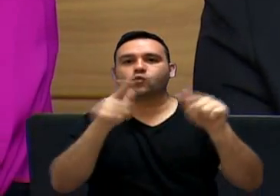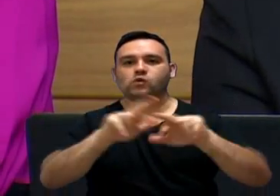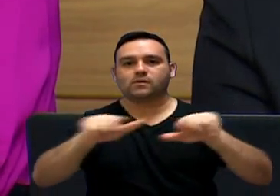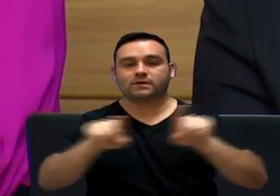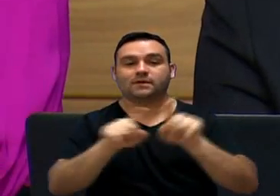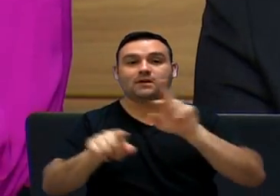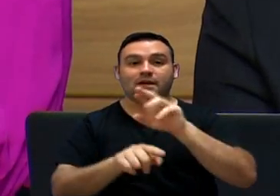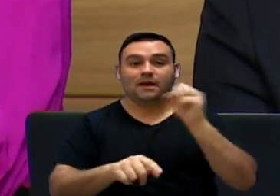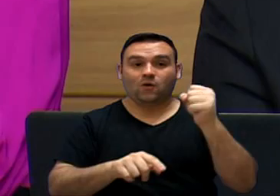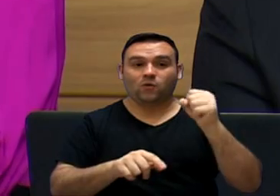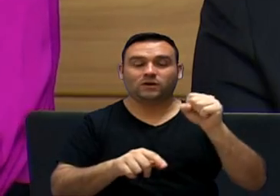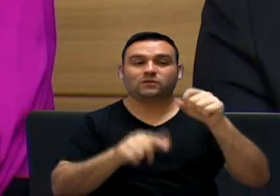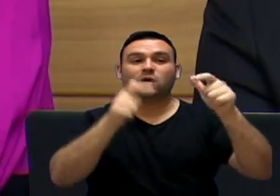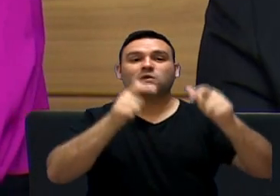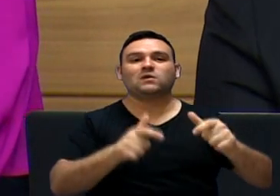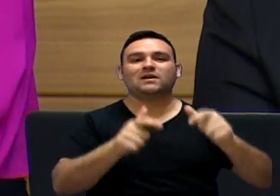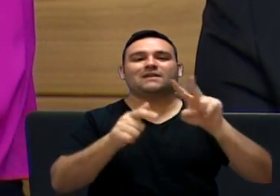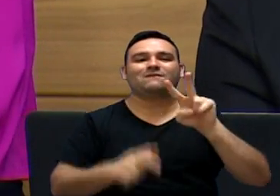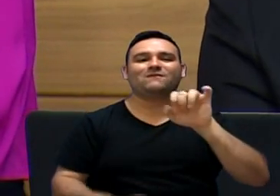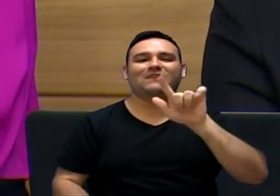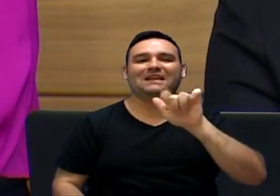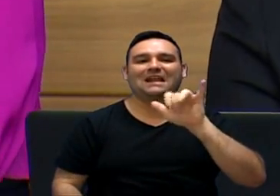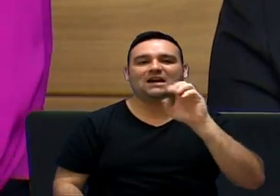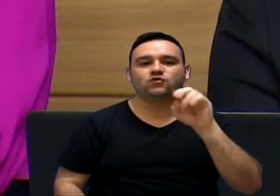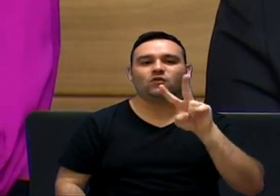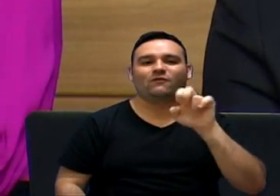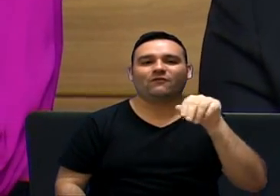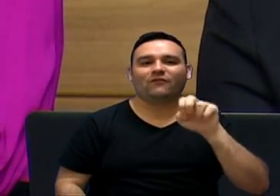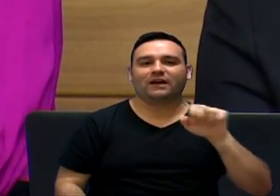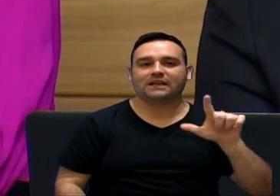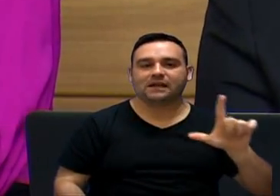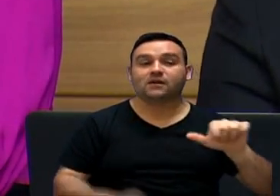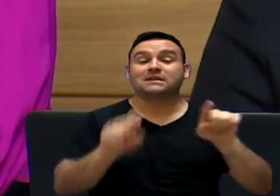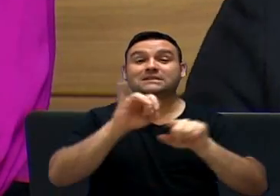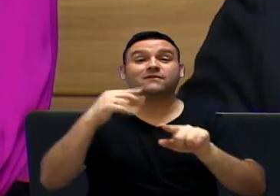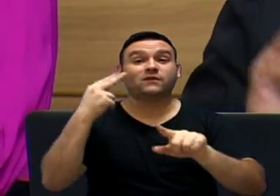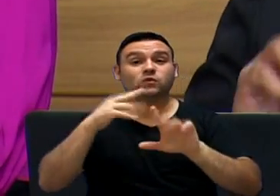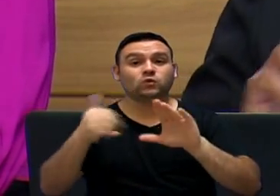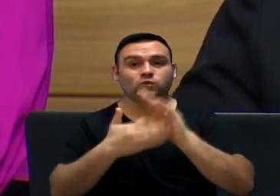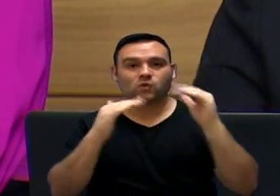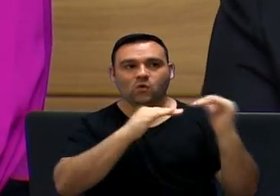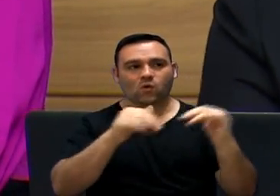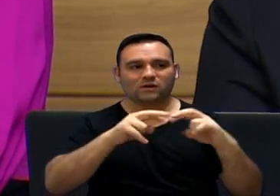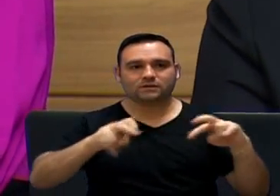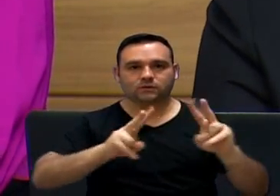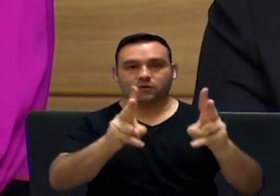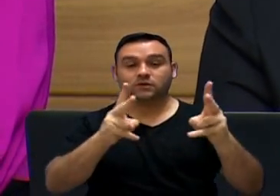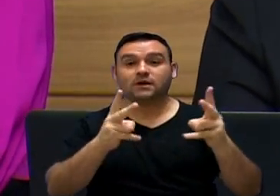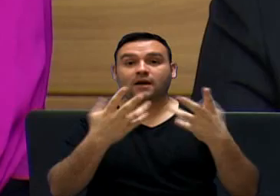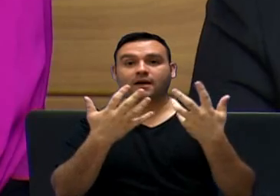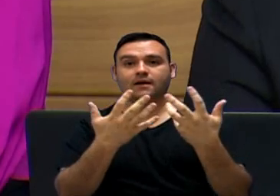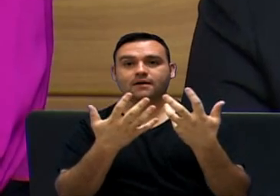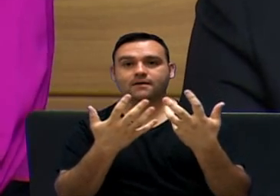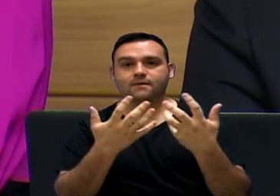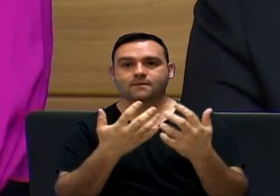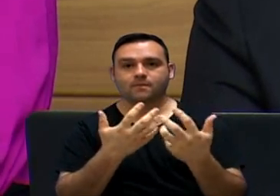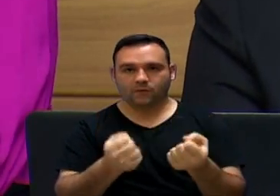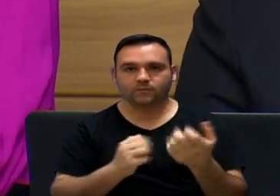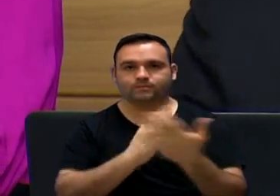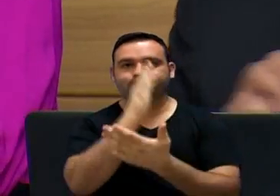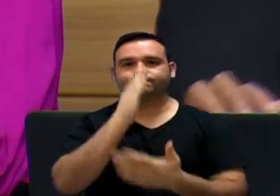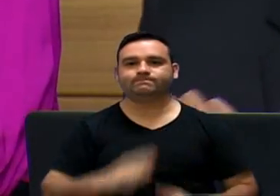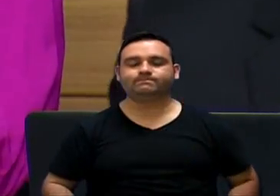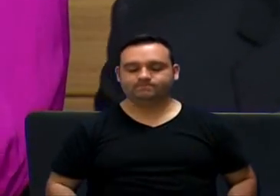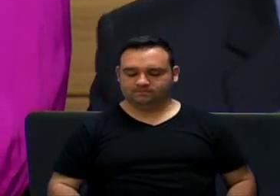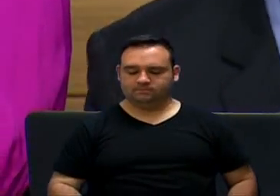providências, R8, Jardim Residencial, Village Vanel. Os vereadores e vereadoras que concordam, permaneçam como estão.